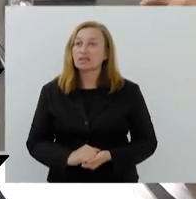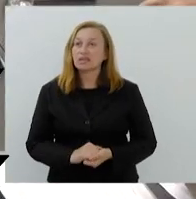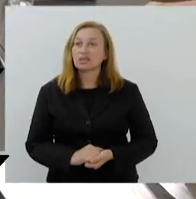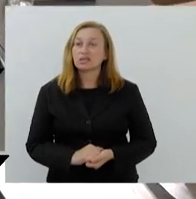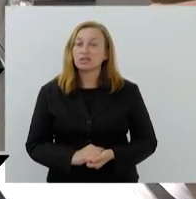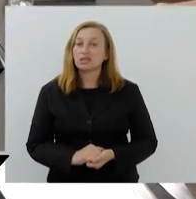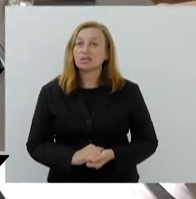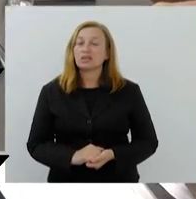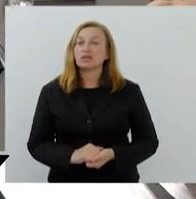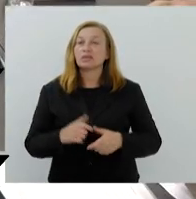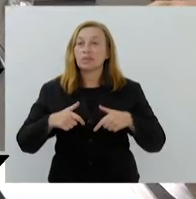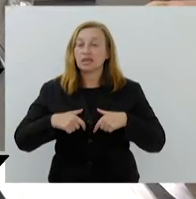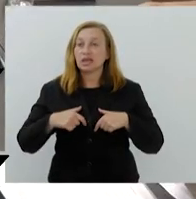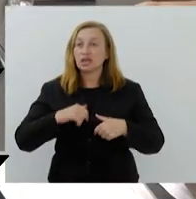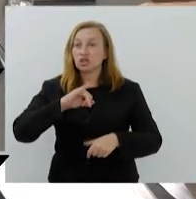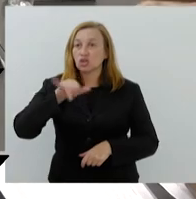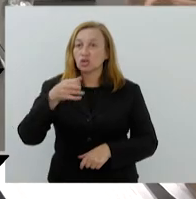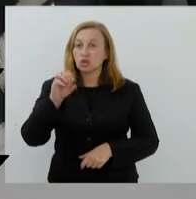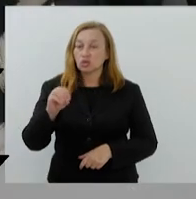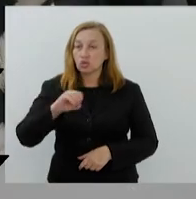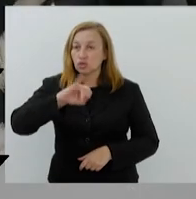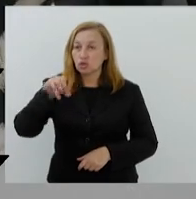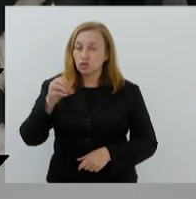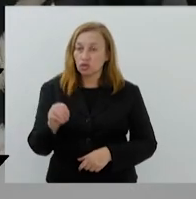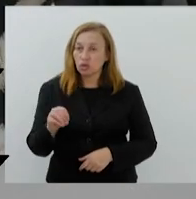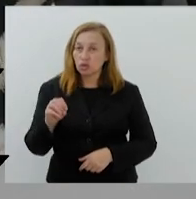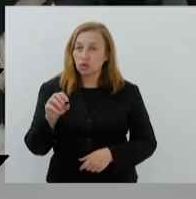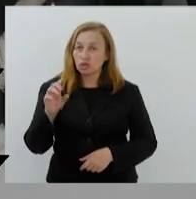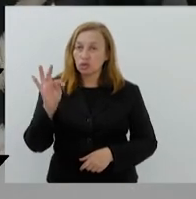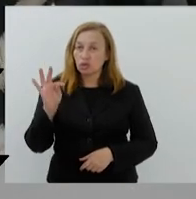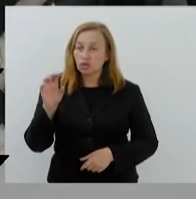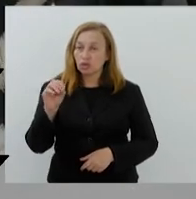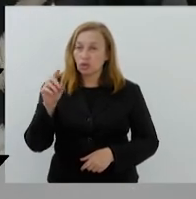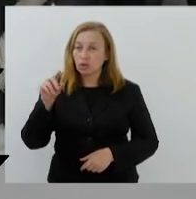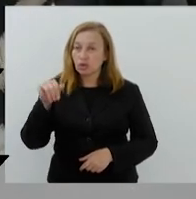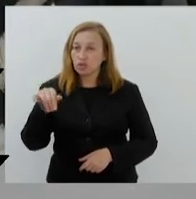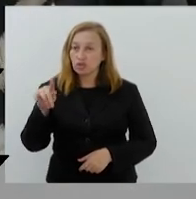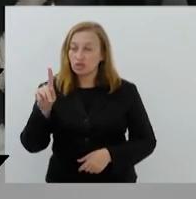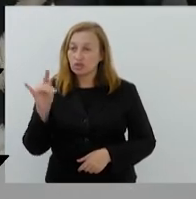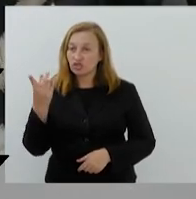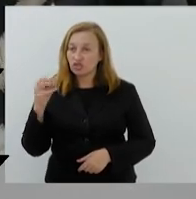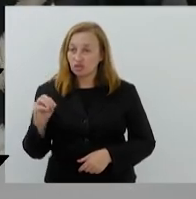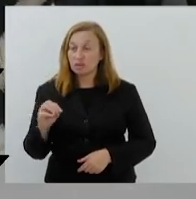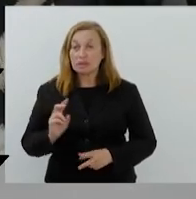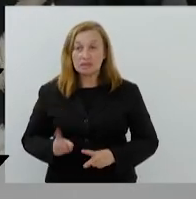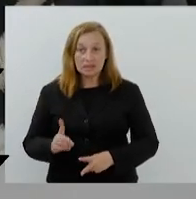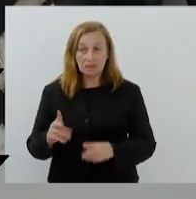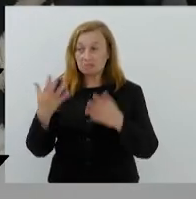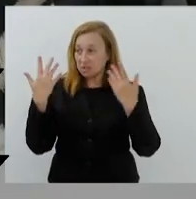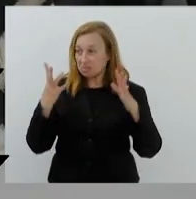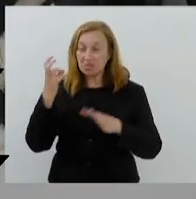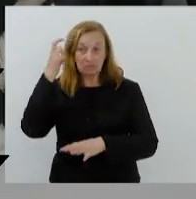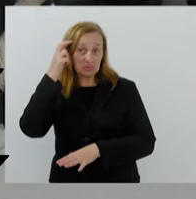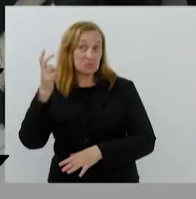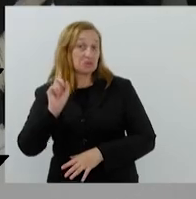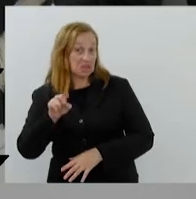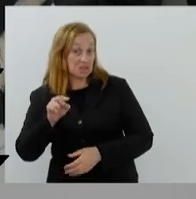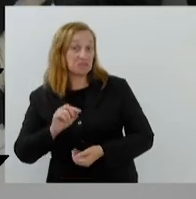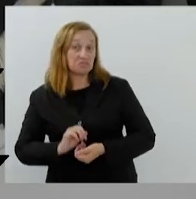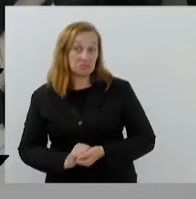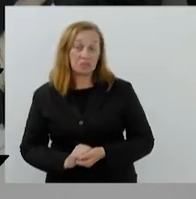Jojo Todinho. Que não é global. Então, deputado Tiago Rangel sempre prestigiando a cultura. Né? Uhum.